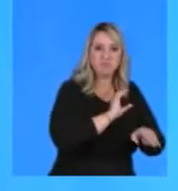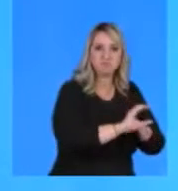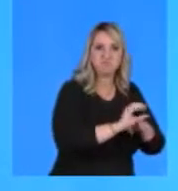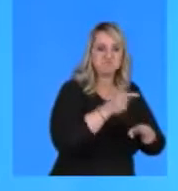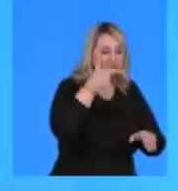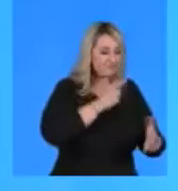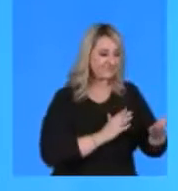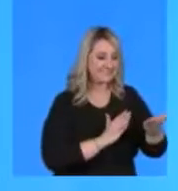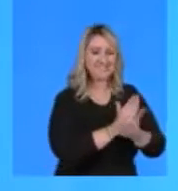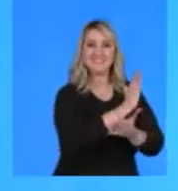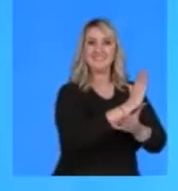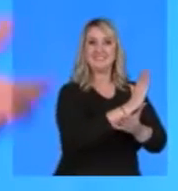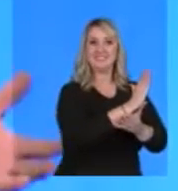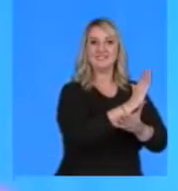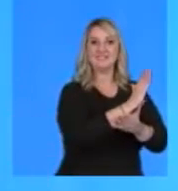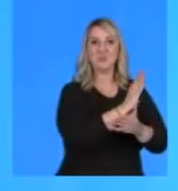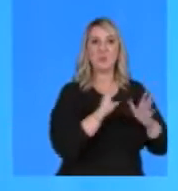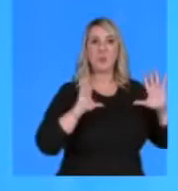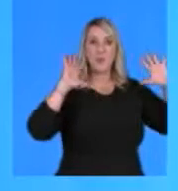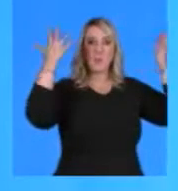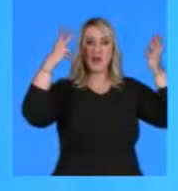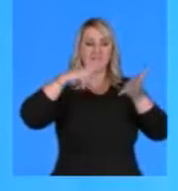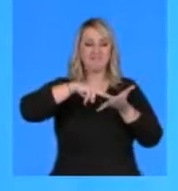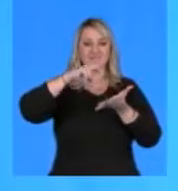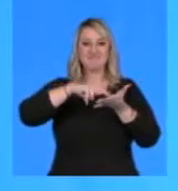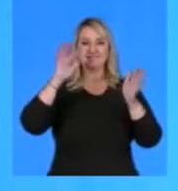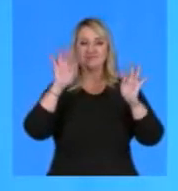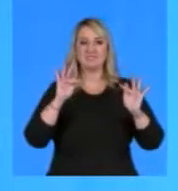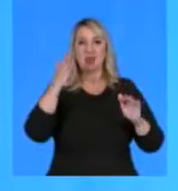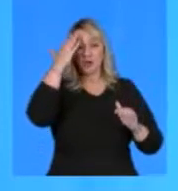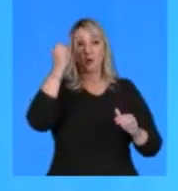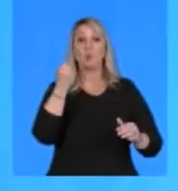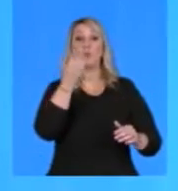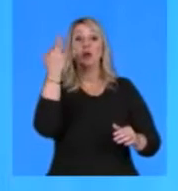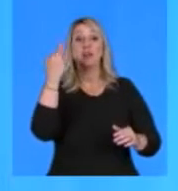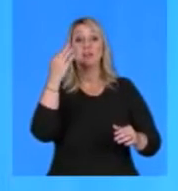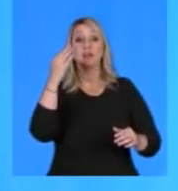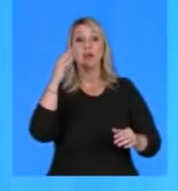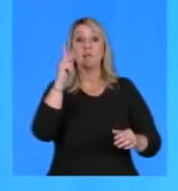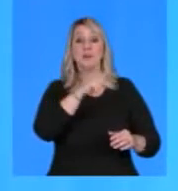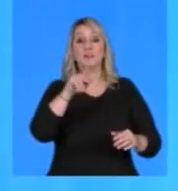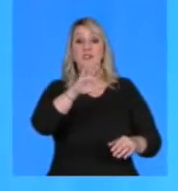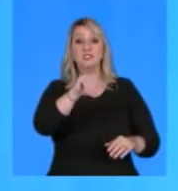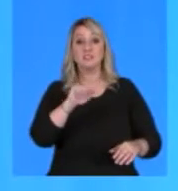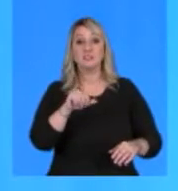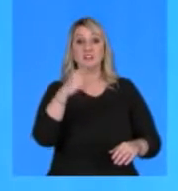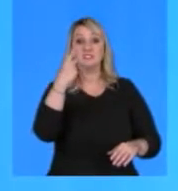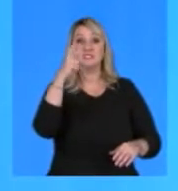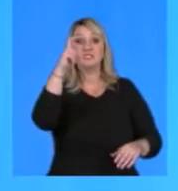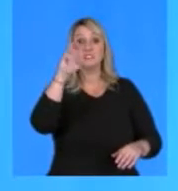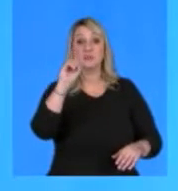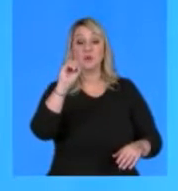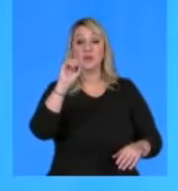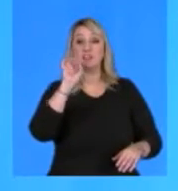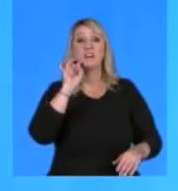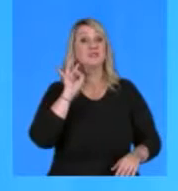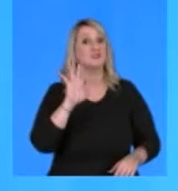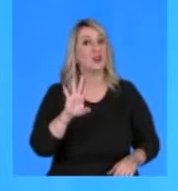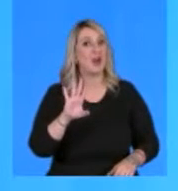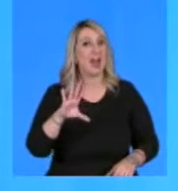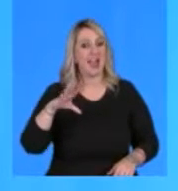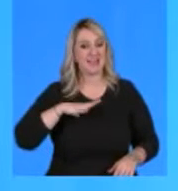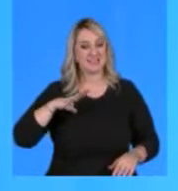passaram as 2500 festejaram sabe quantas a prefeitura chamou 150 cidade olímpica